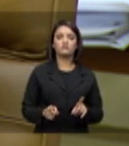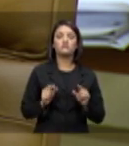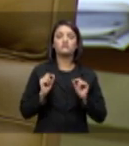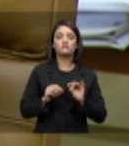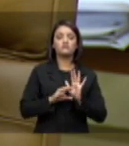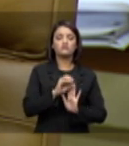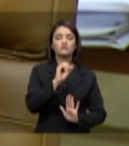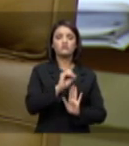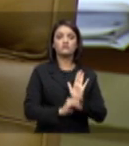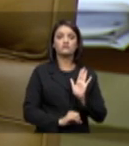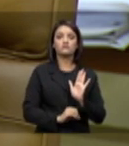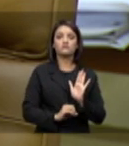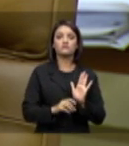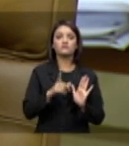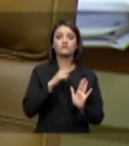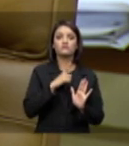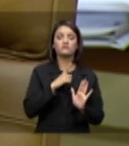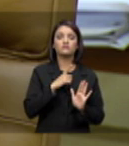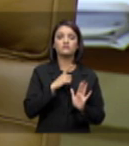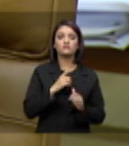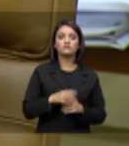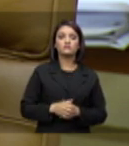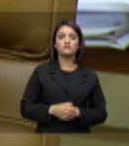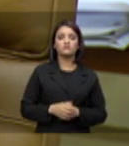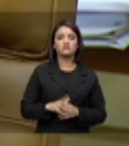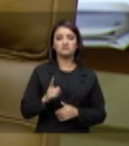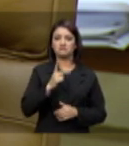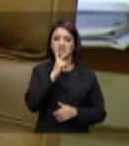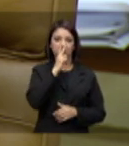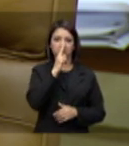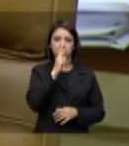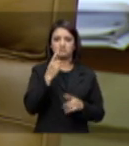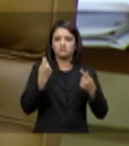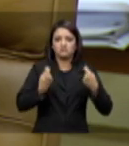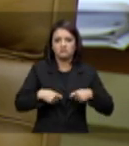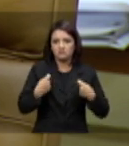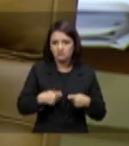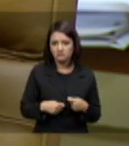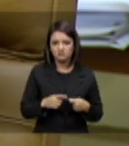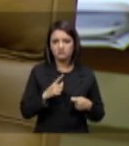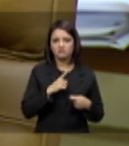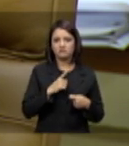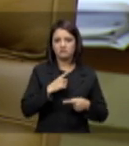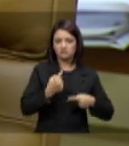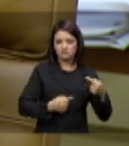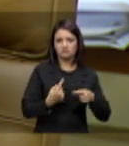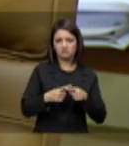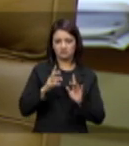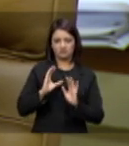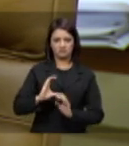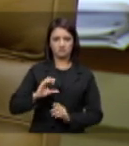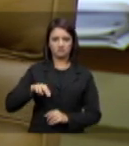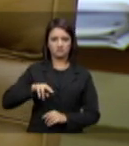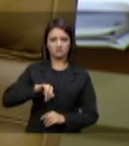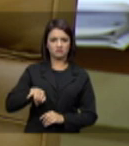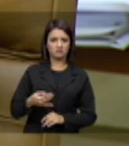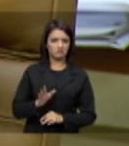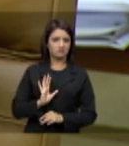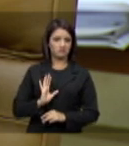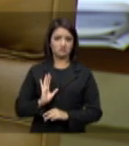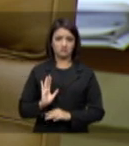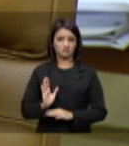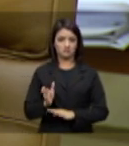na parte de ofício pela singela circunstância de que não me parece carente de tratamento conselho nacional de justiça como no